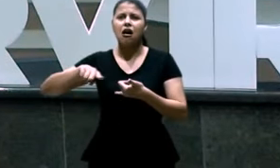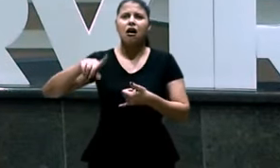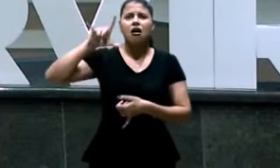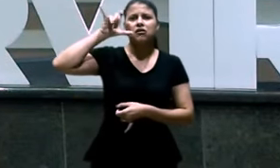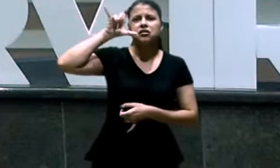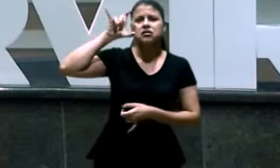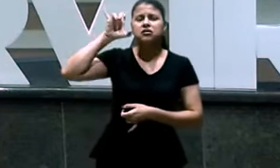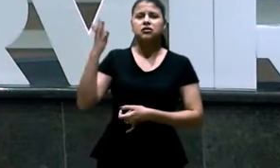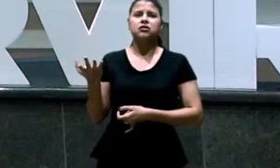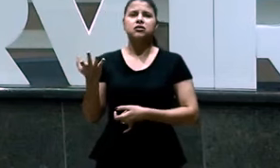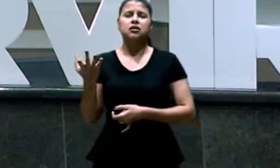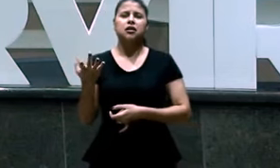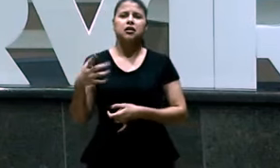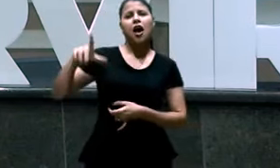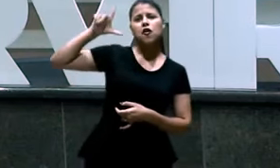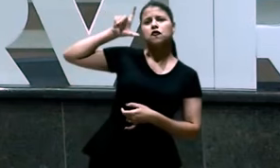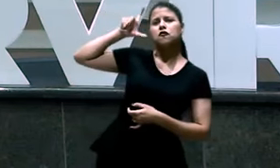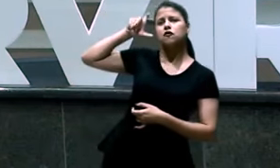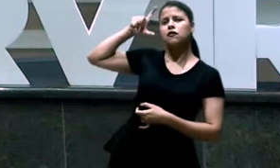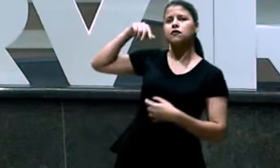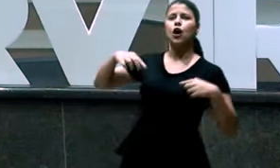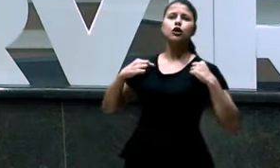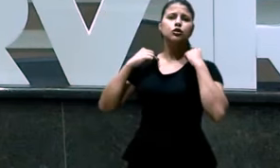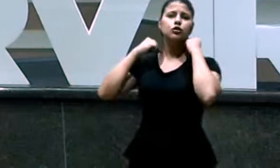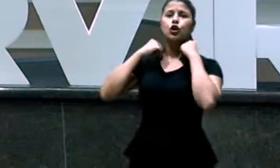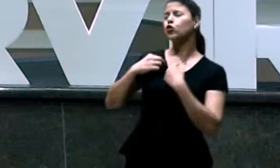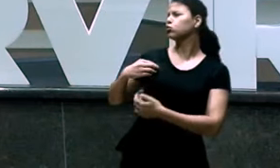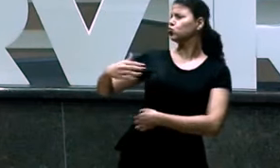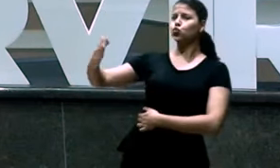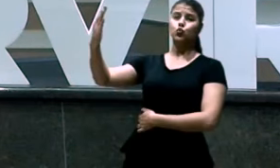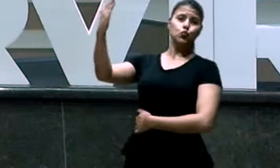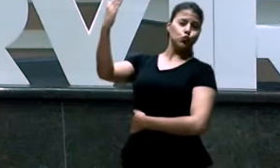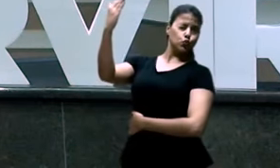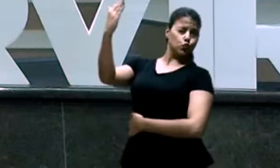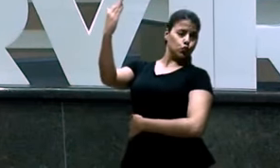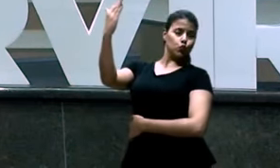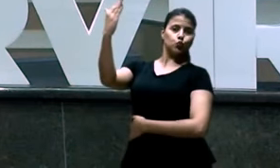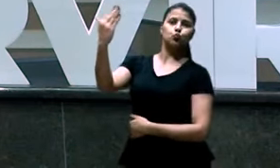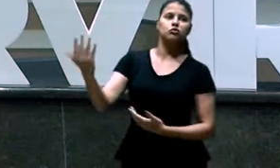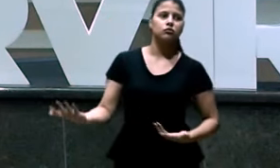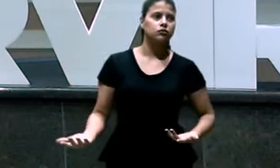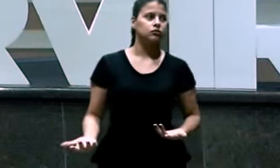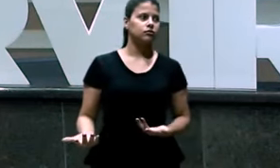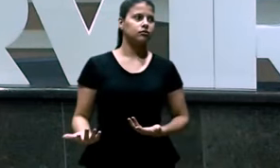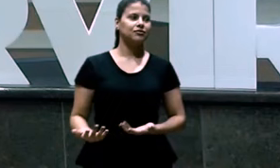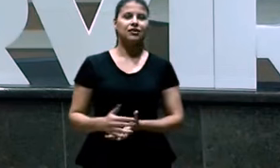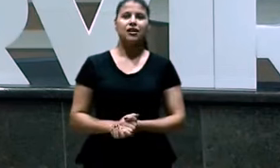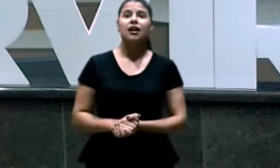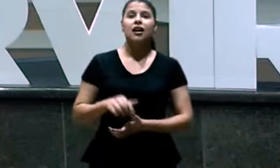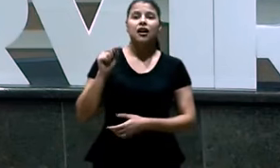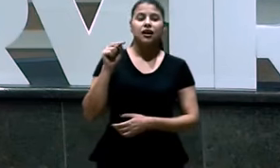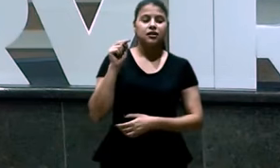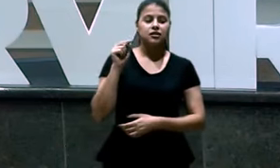Esse poço aí de tirar fotinha sensual com biquinho e colocar versículo bíblico, isso é poço de água estragada.